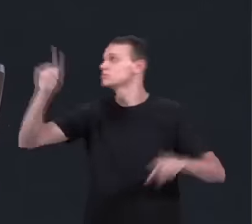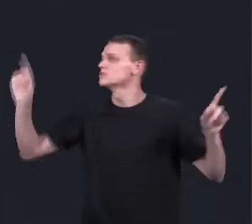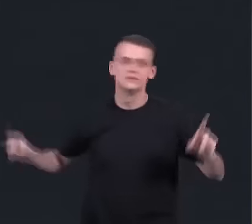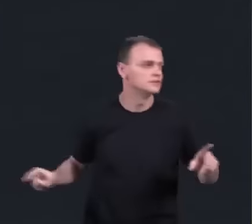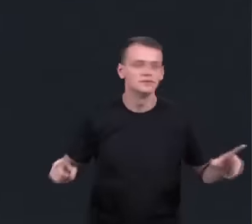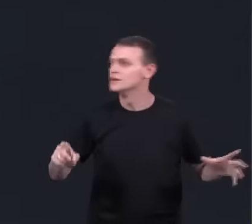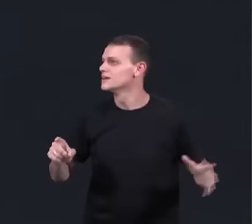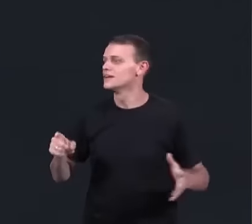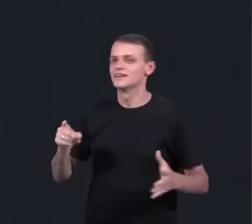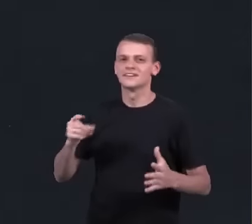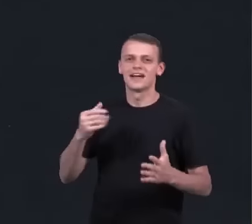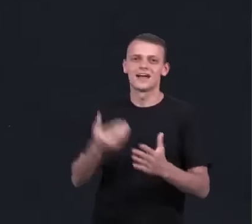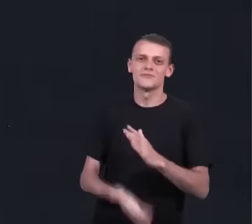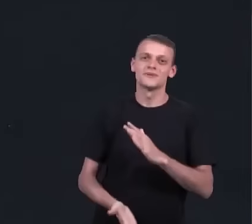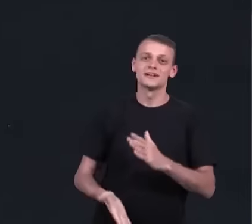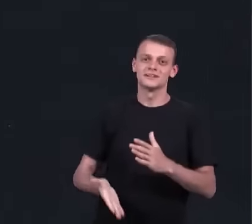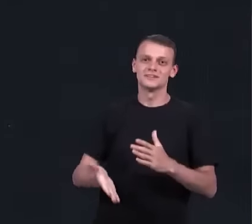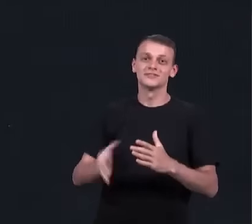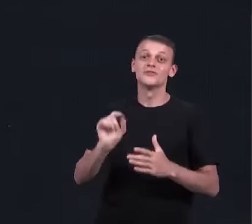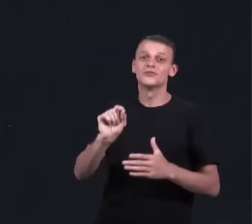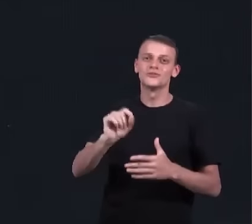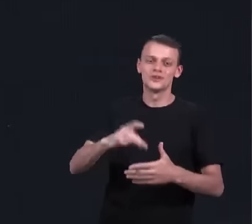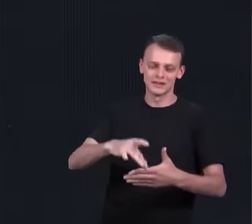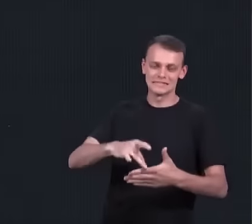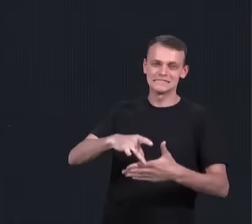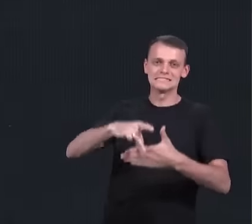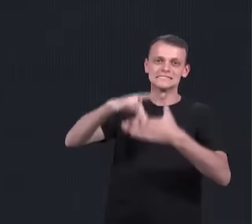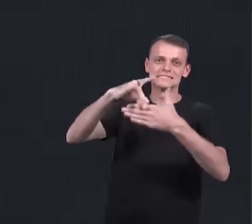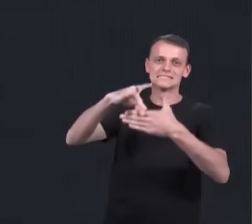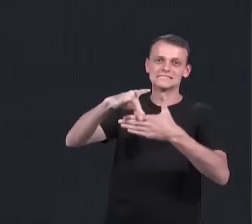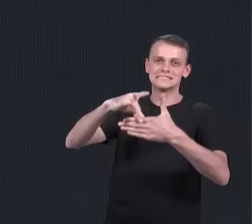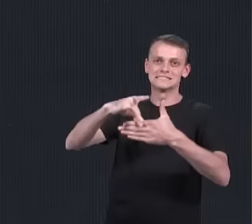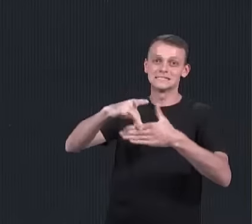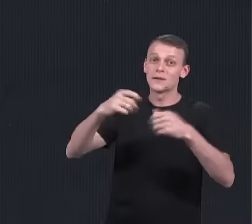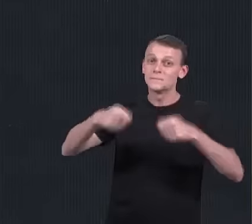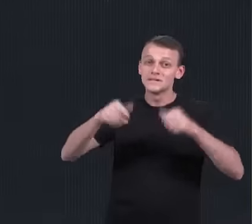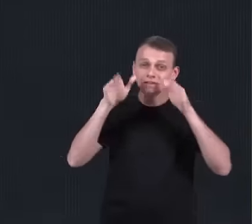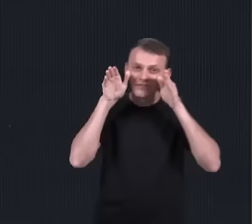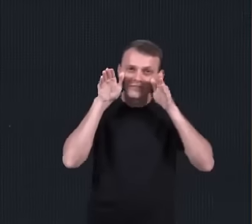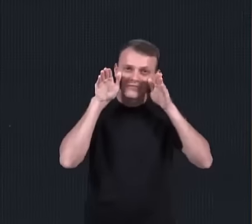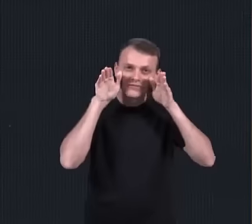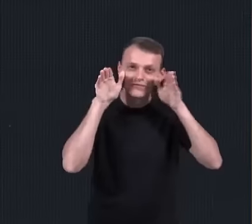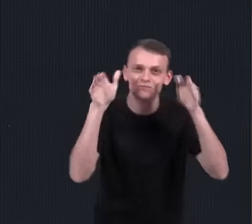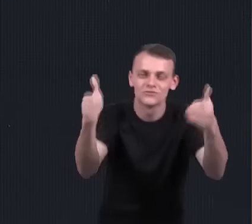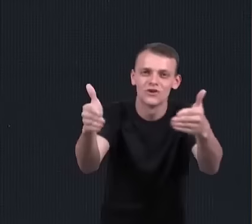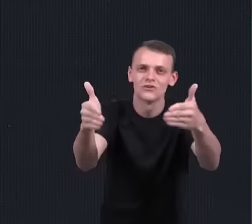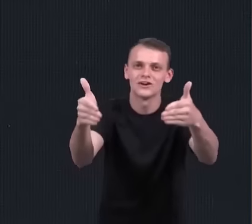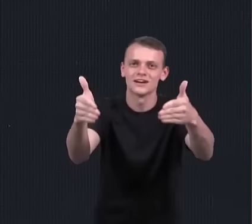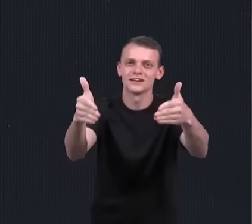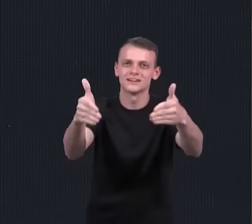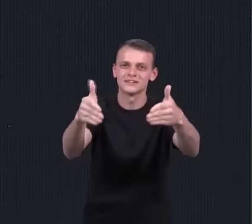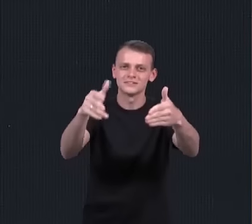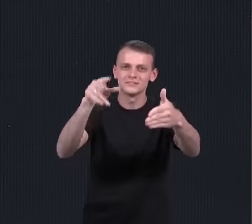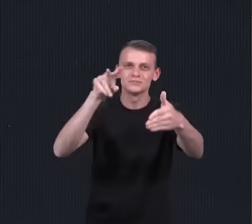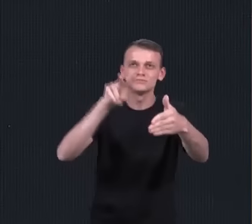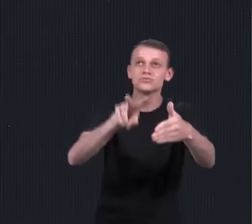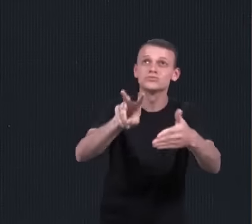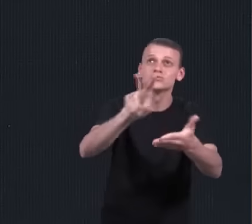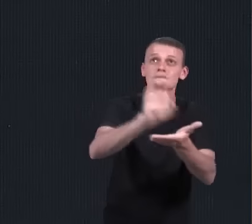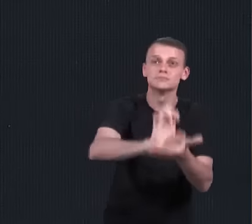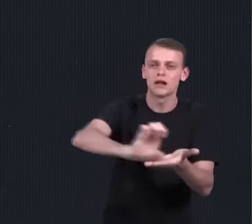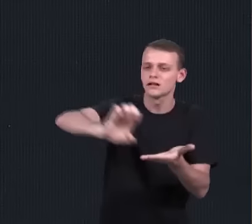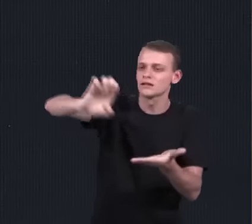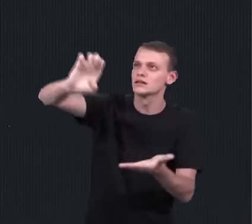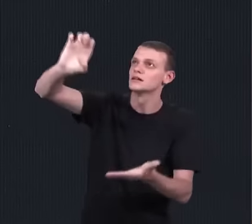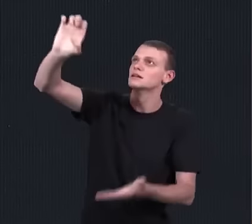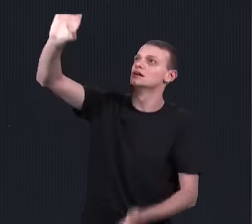mais importante, que era o seu líder. Ao não tirar os olhos do líder até que ele foi, ele recebeu